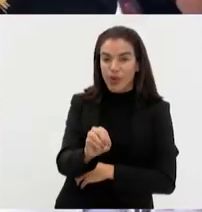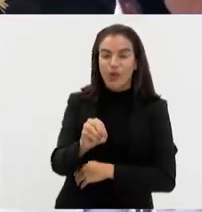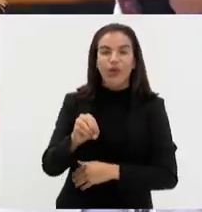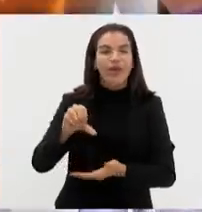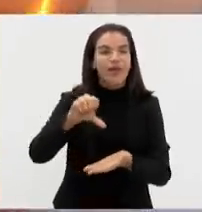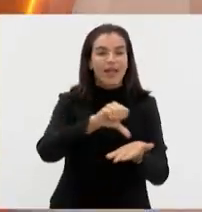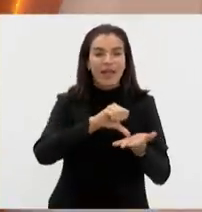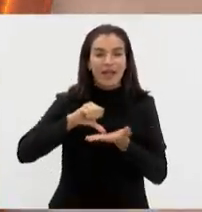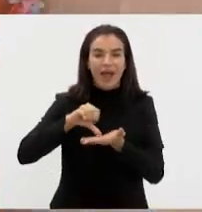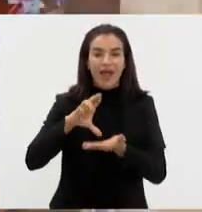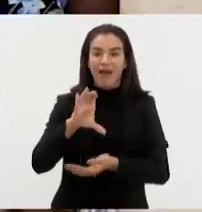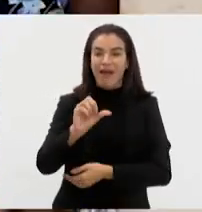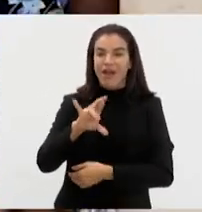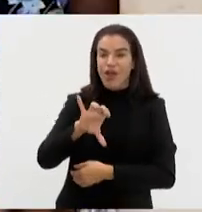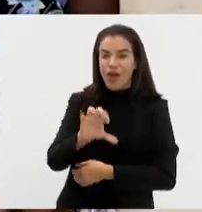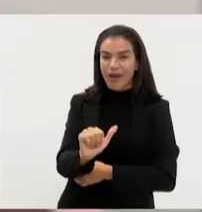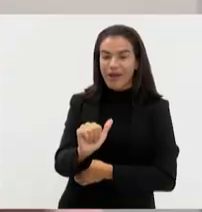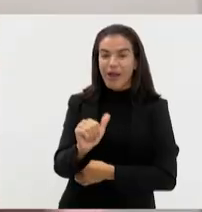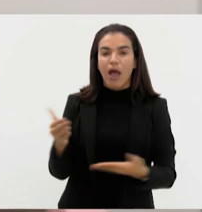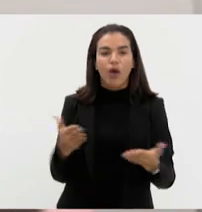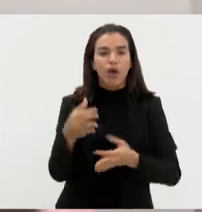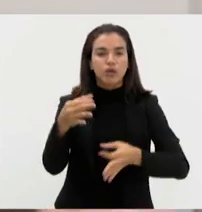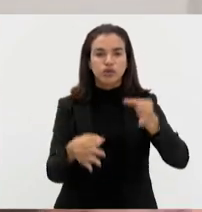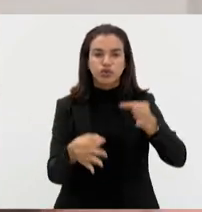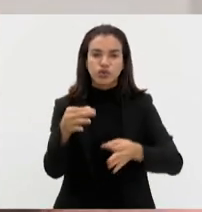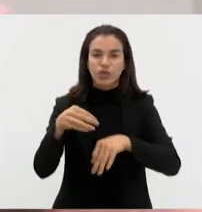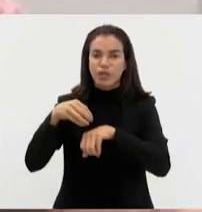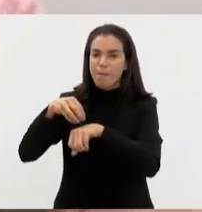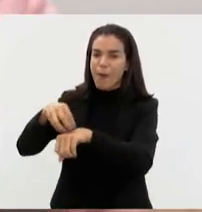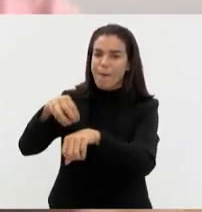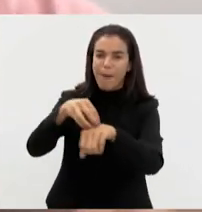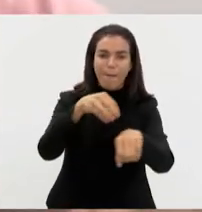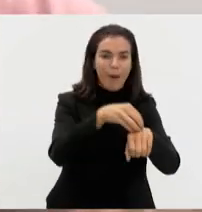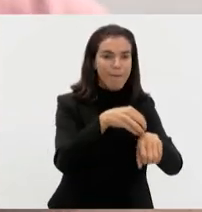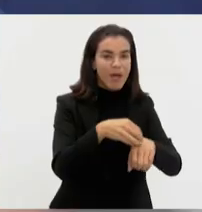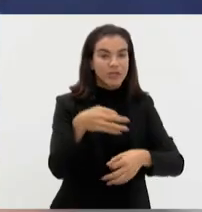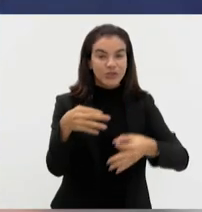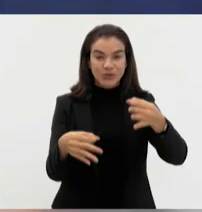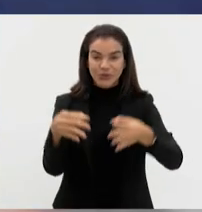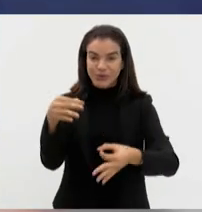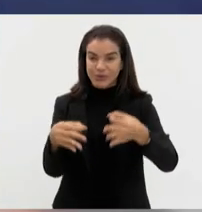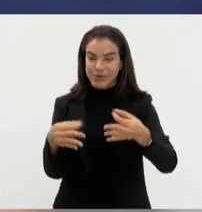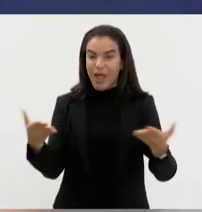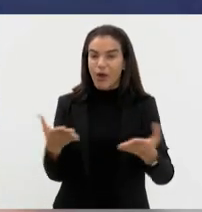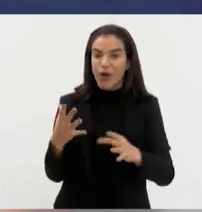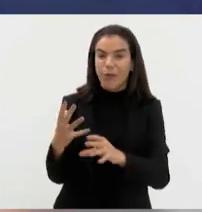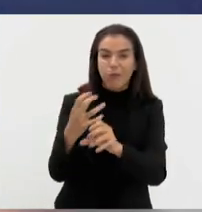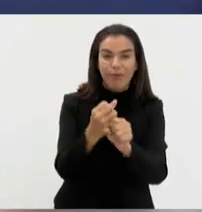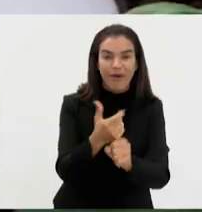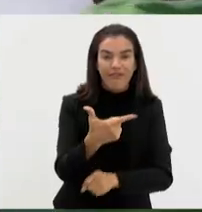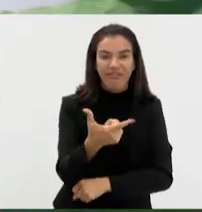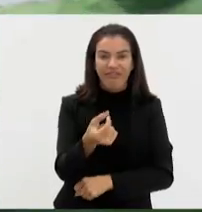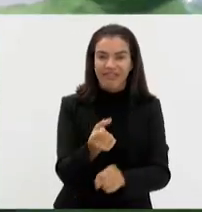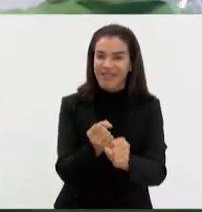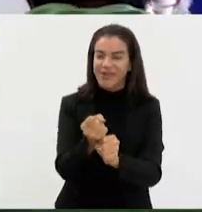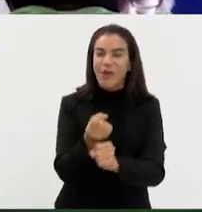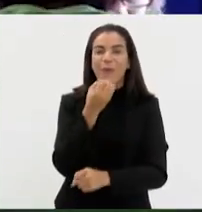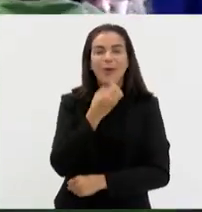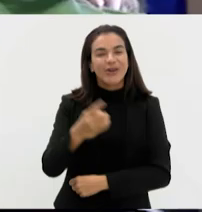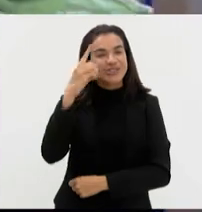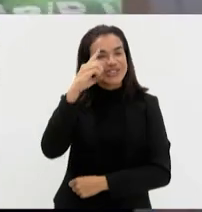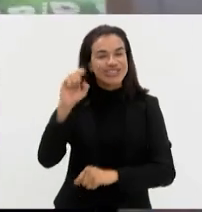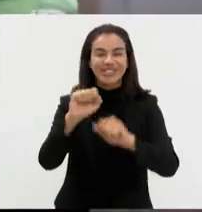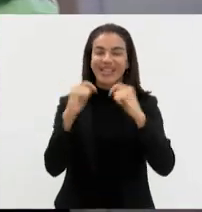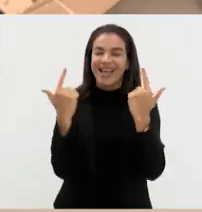da Carioca. E projeto Justiça Itinerante do Tribunal de Justiça completa 20 anos. O Bom Dia Alerj